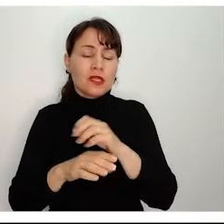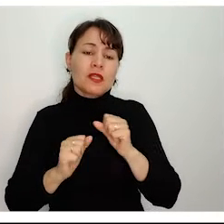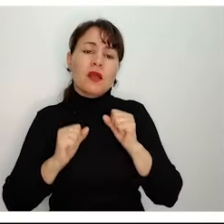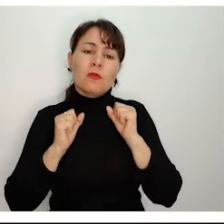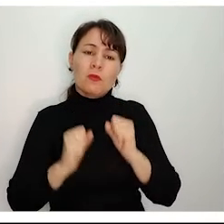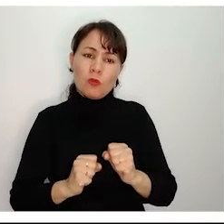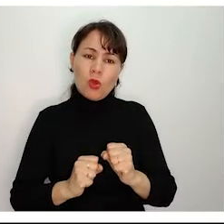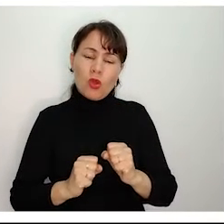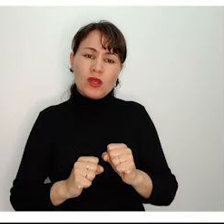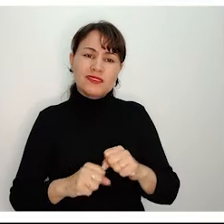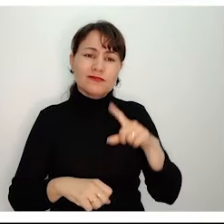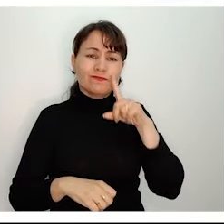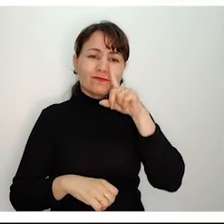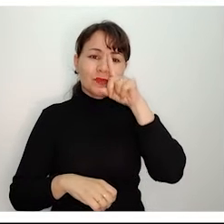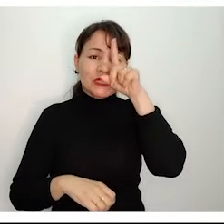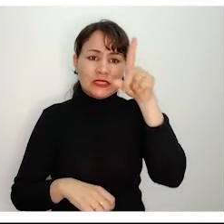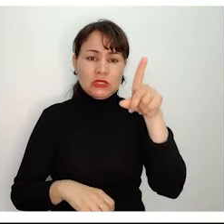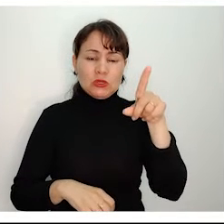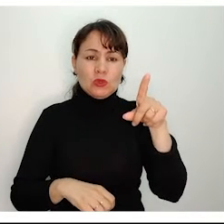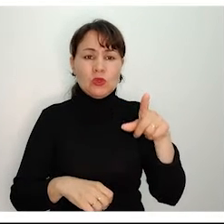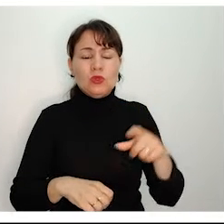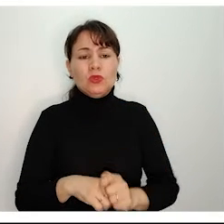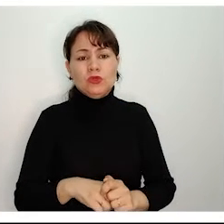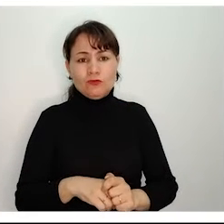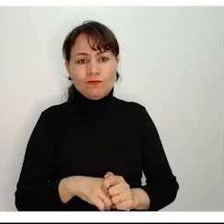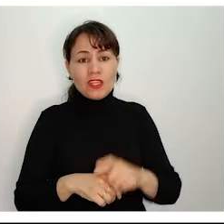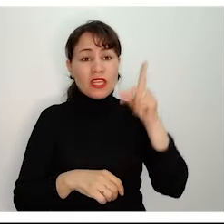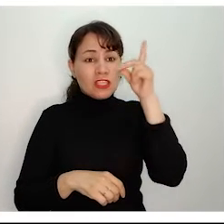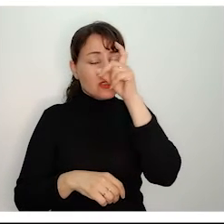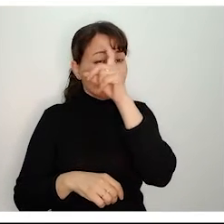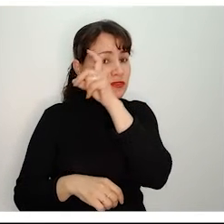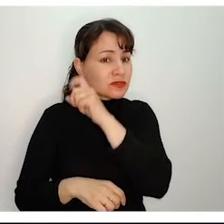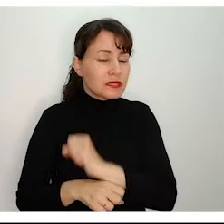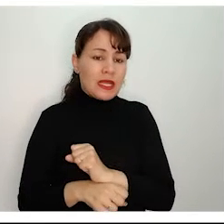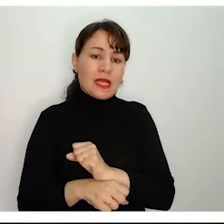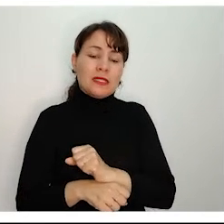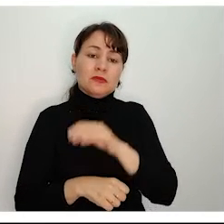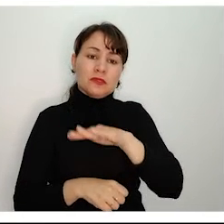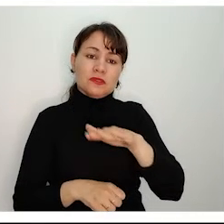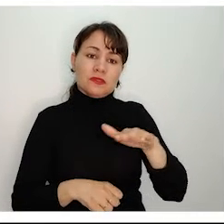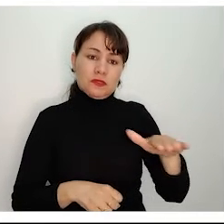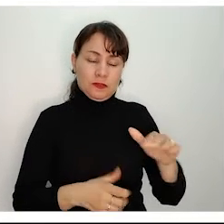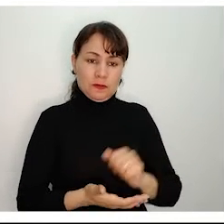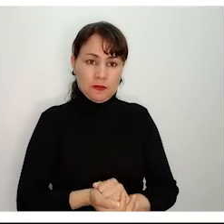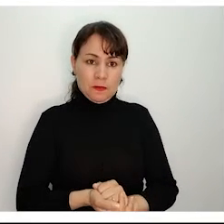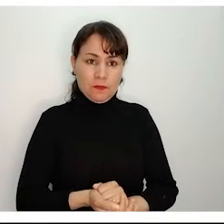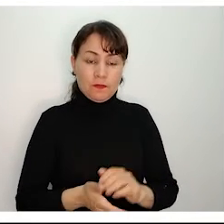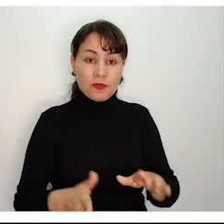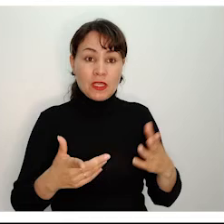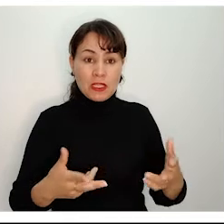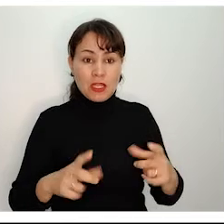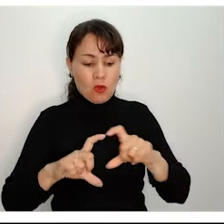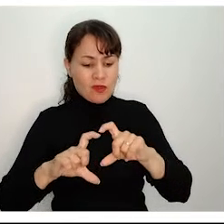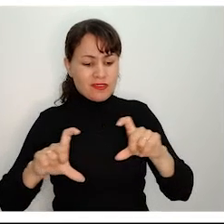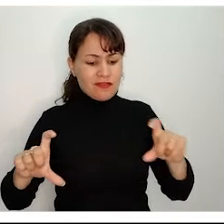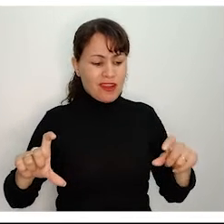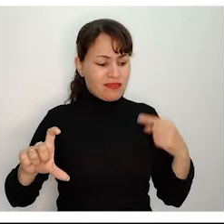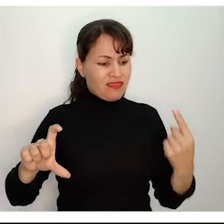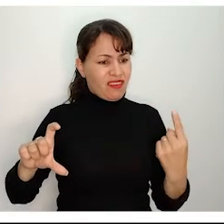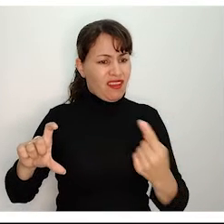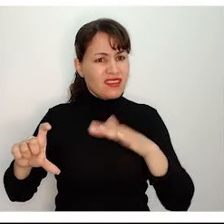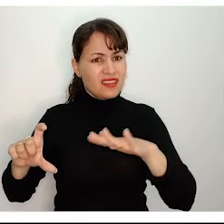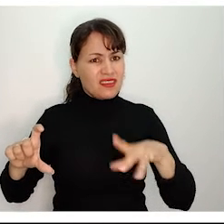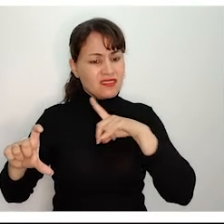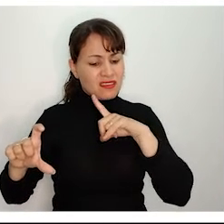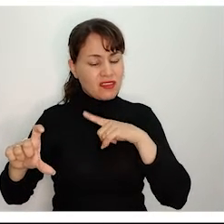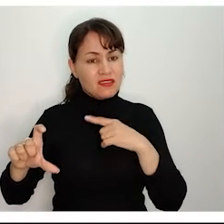a criança pode ser bastante perigoso e prejudicial para esse desenvolvimento dela. Então, esse termo,